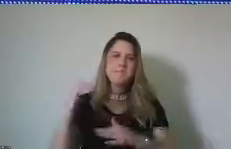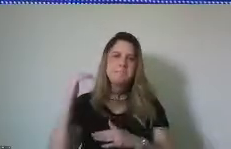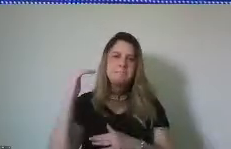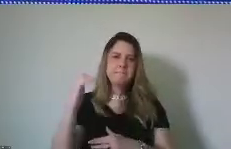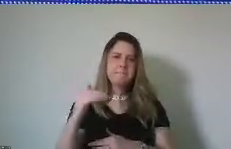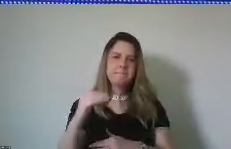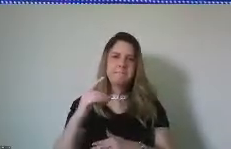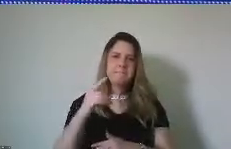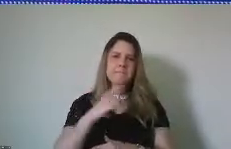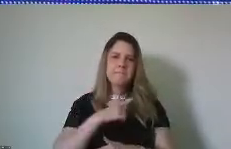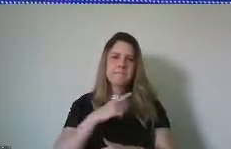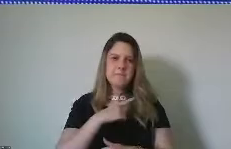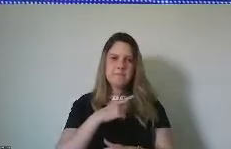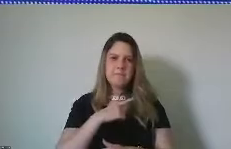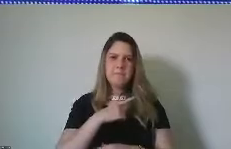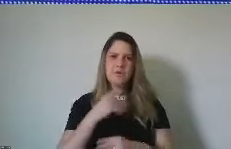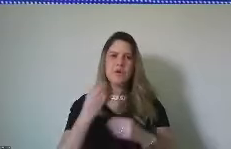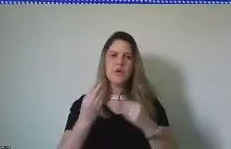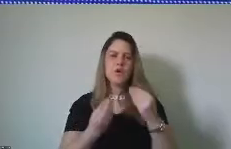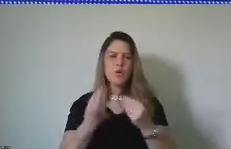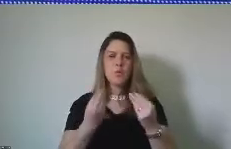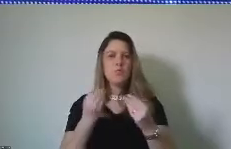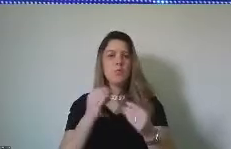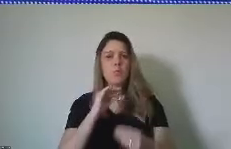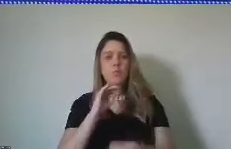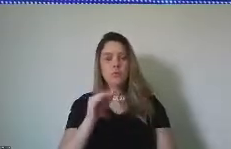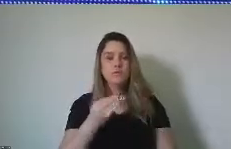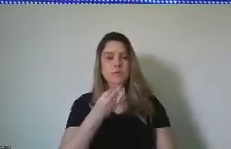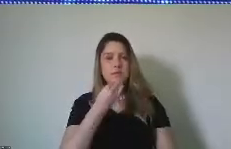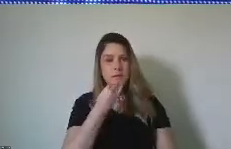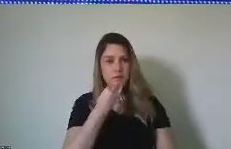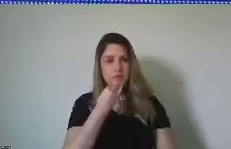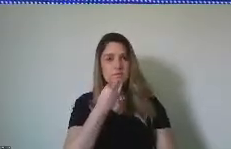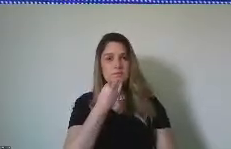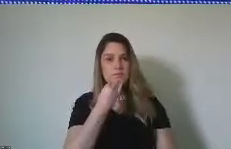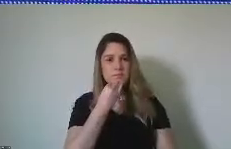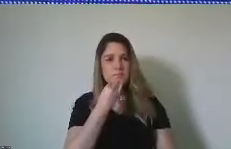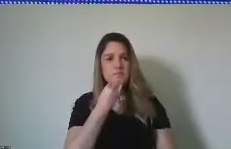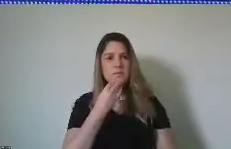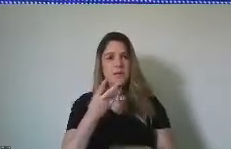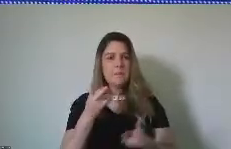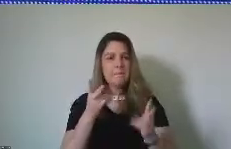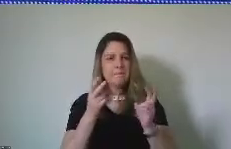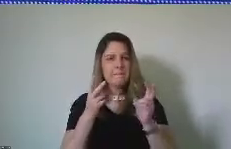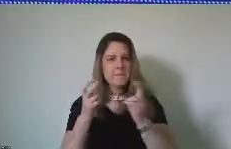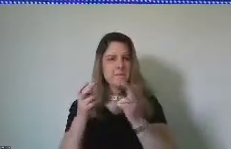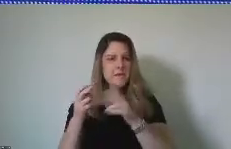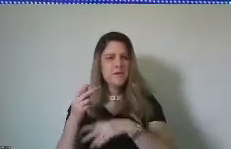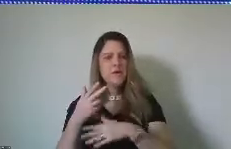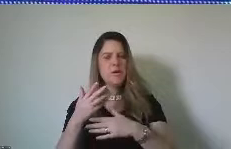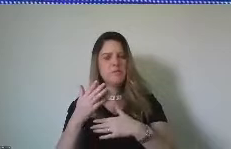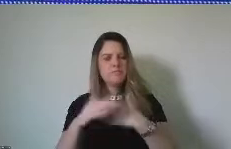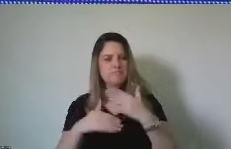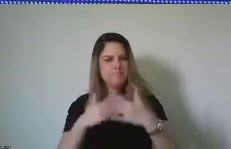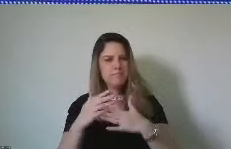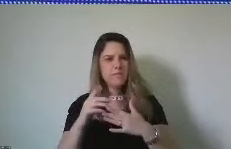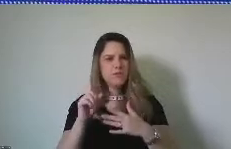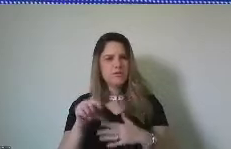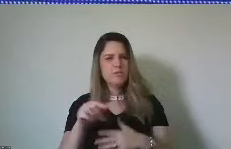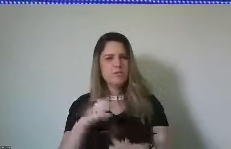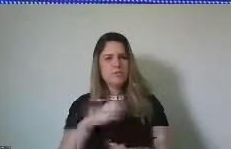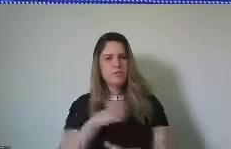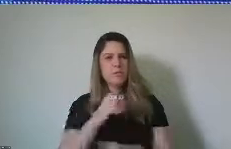garantir homogeneidade equilíbrio e a perspectiva de que as obras sejam de fato entregues para a sociedade